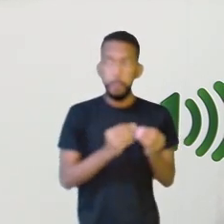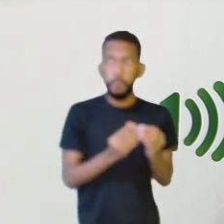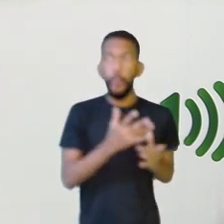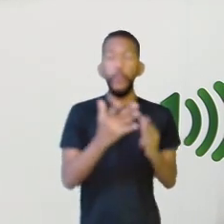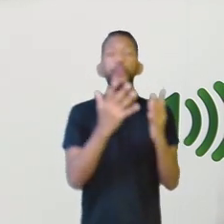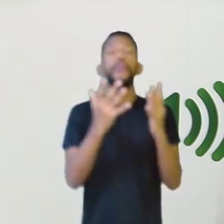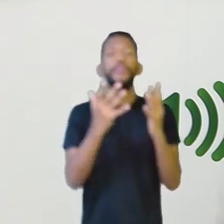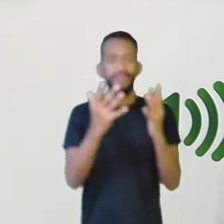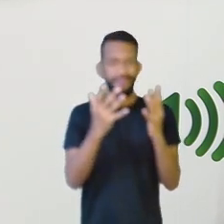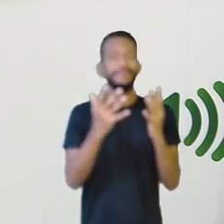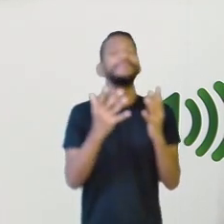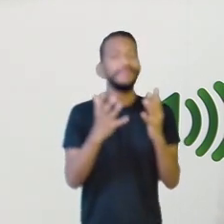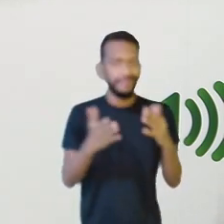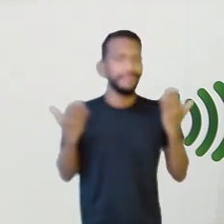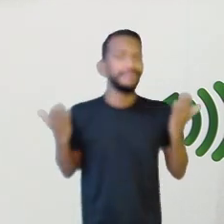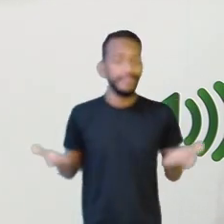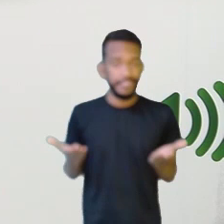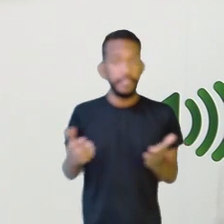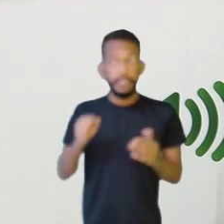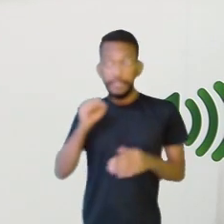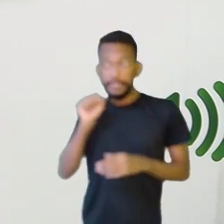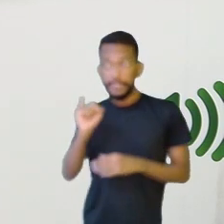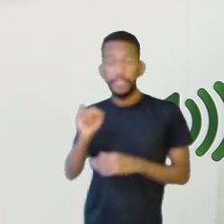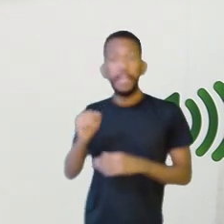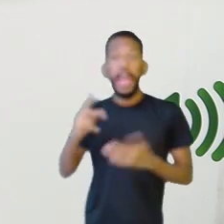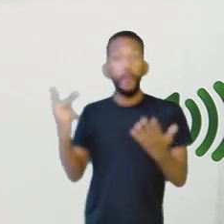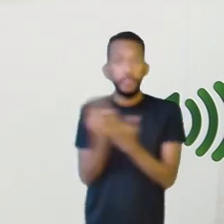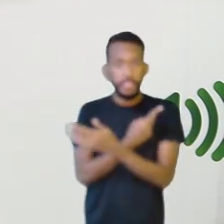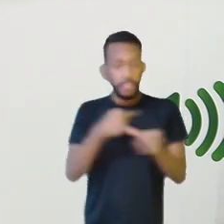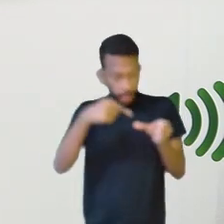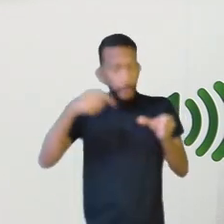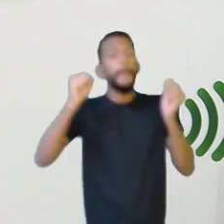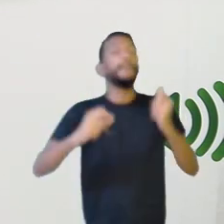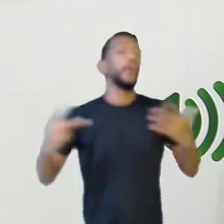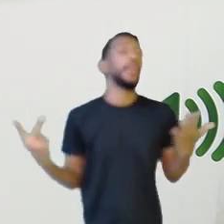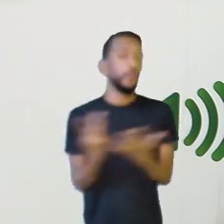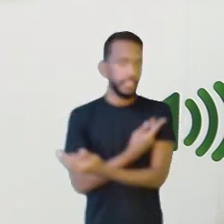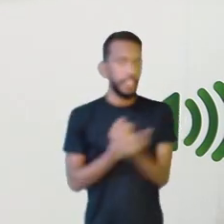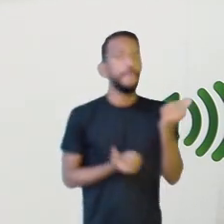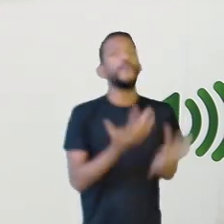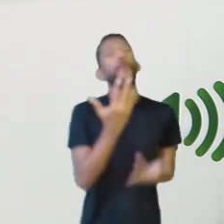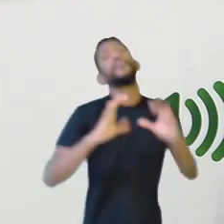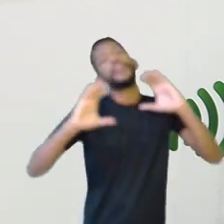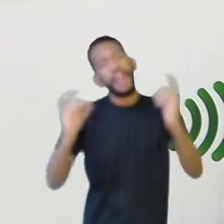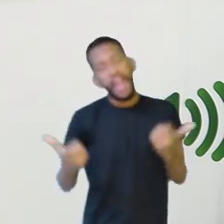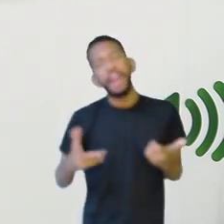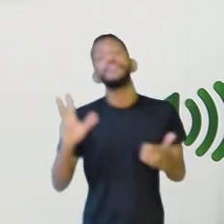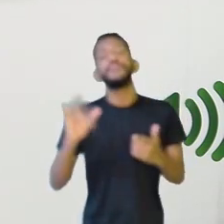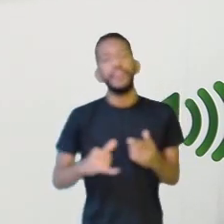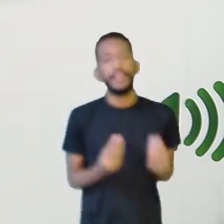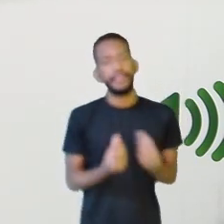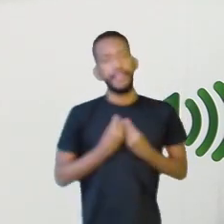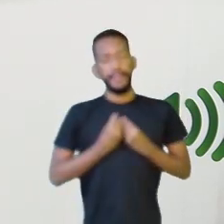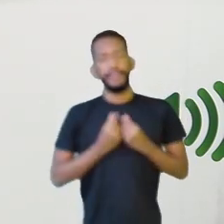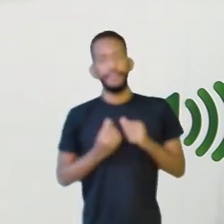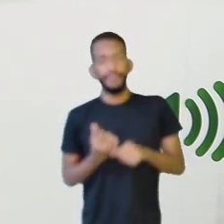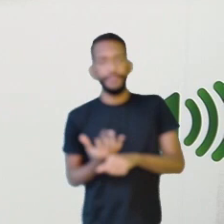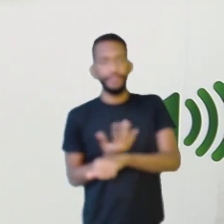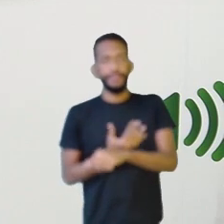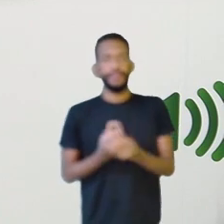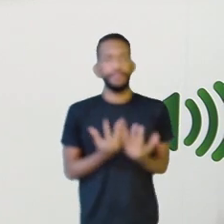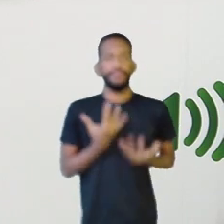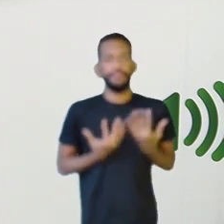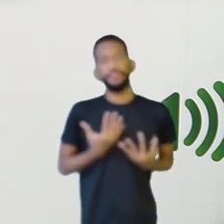fonte de energia. Isso acontecendo, isso aqui pode pegar fogo. E aí vai, claro, nos queimar. Então a gente precisa